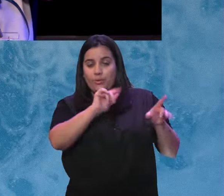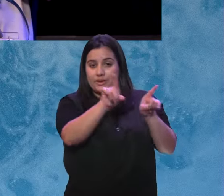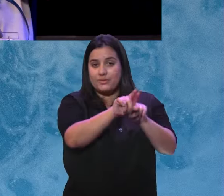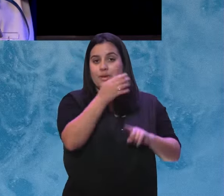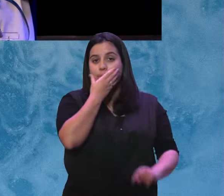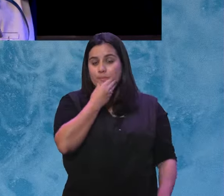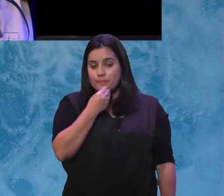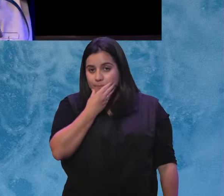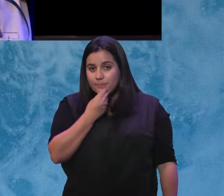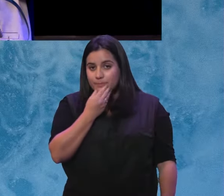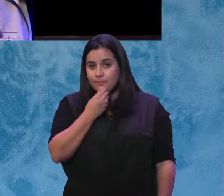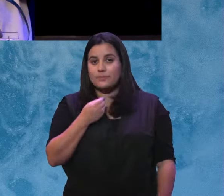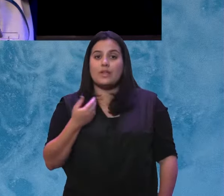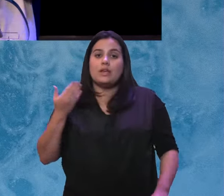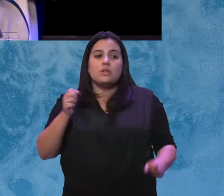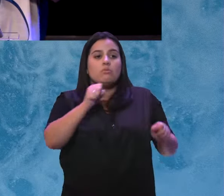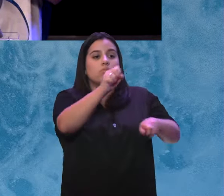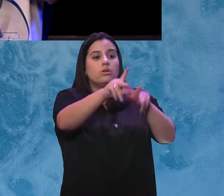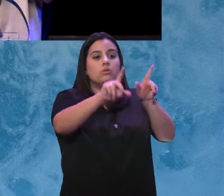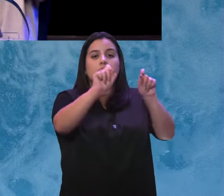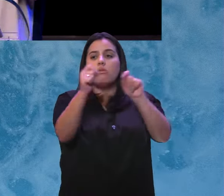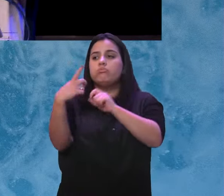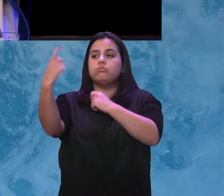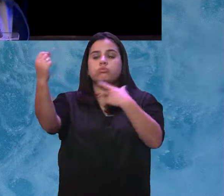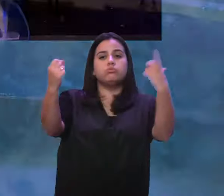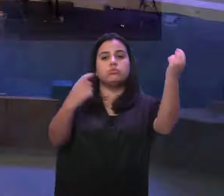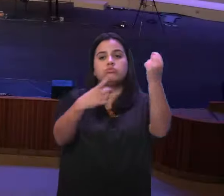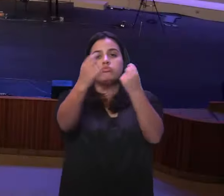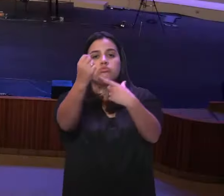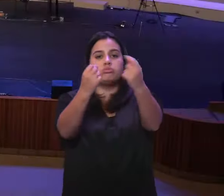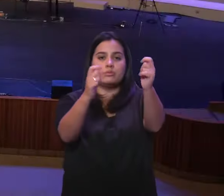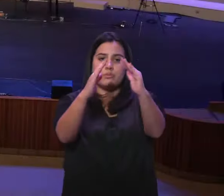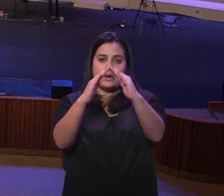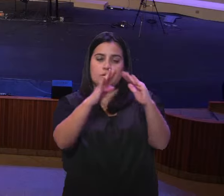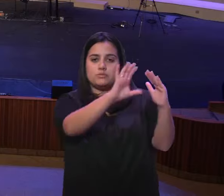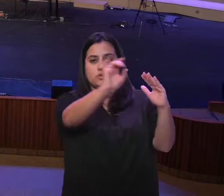na multidão. Então todo o povo partiu para a sua casa.